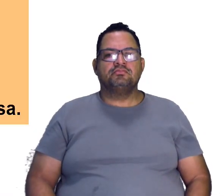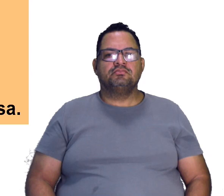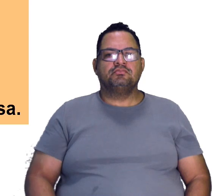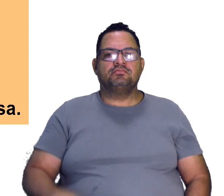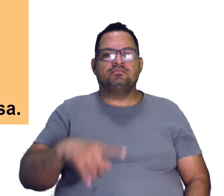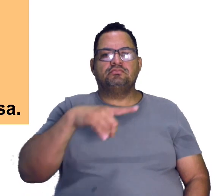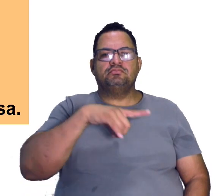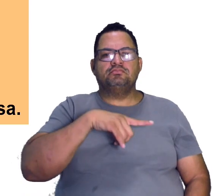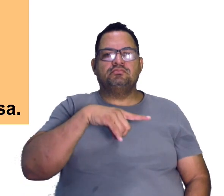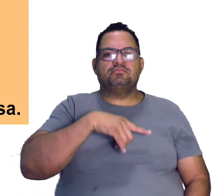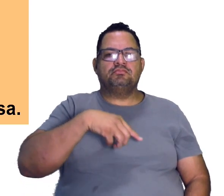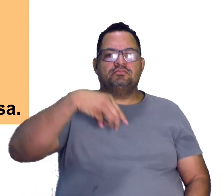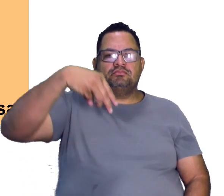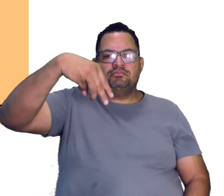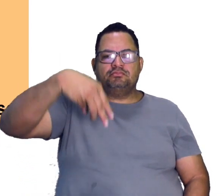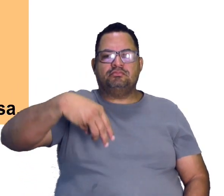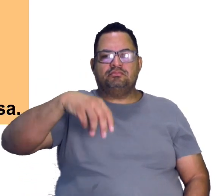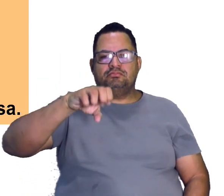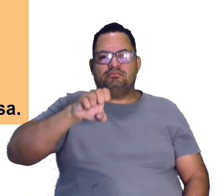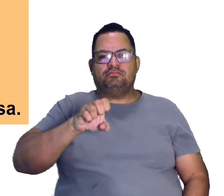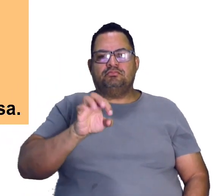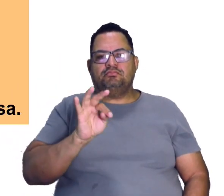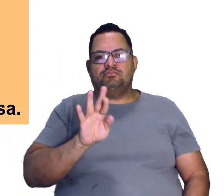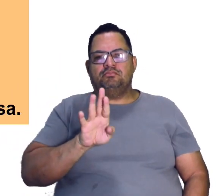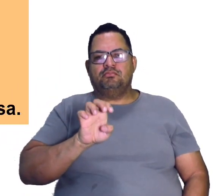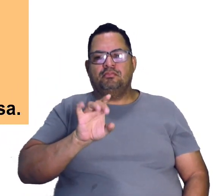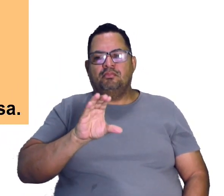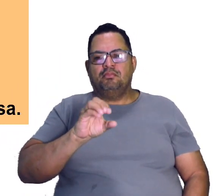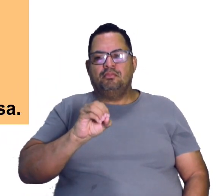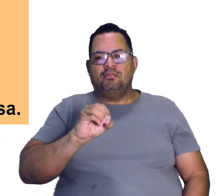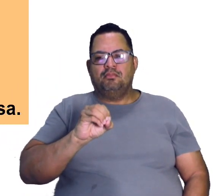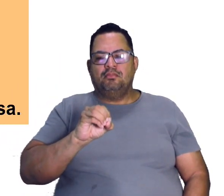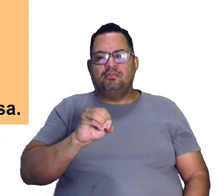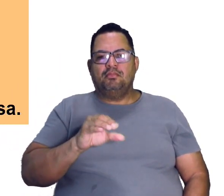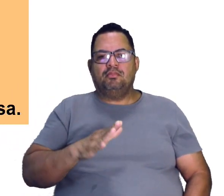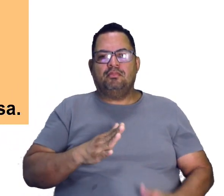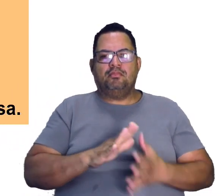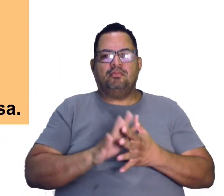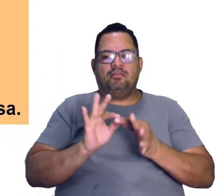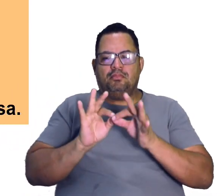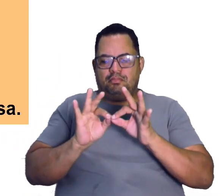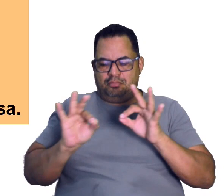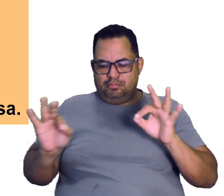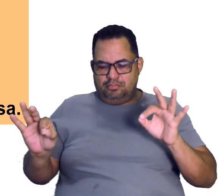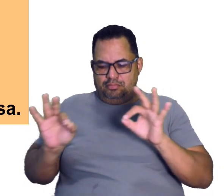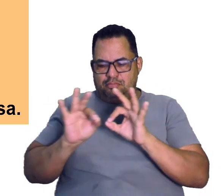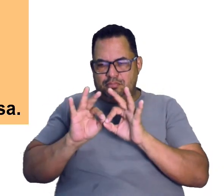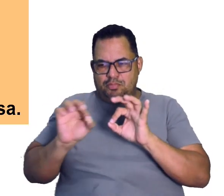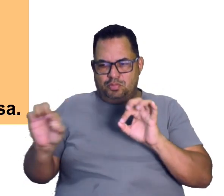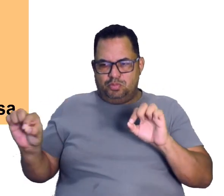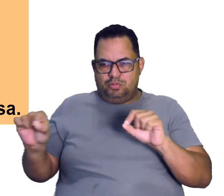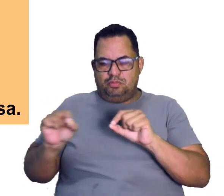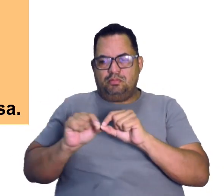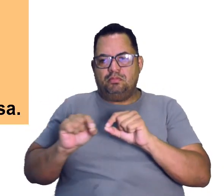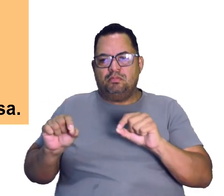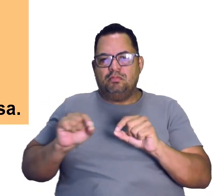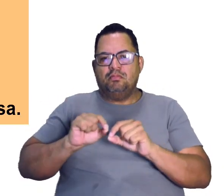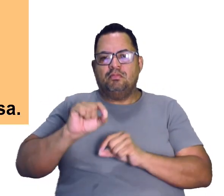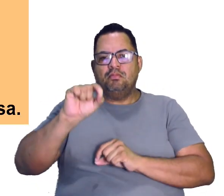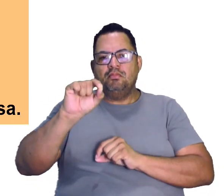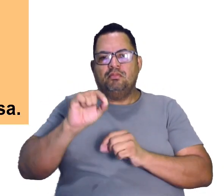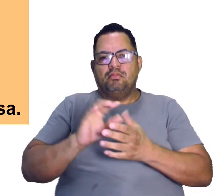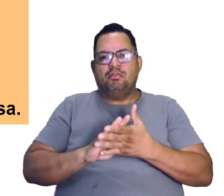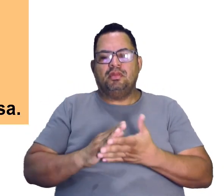nós temos o quê? O metro, né? Para você expressar comprimento, né?